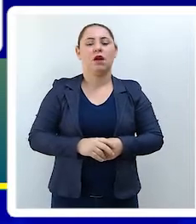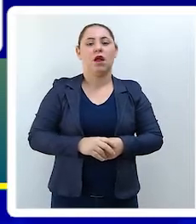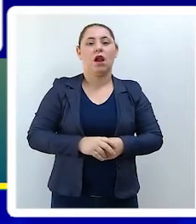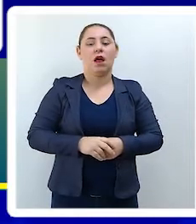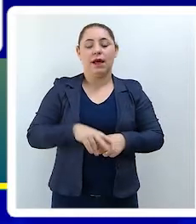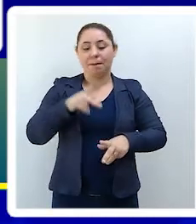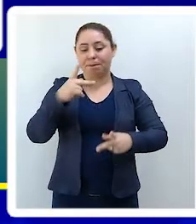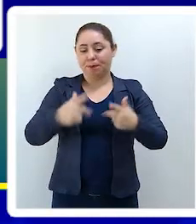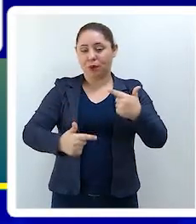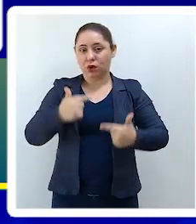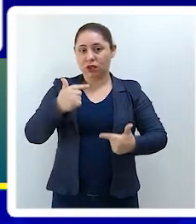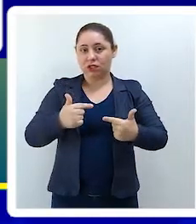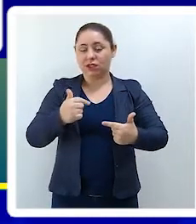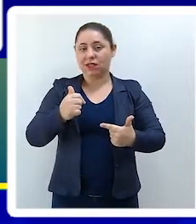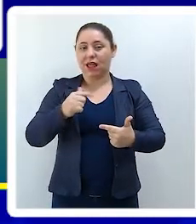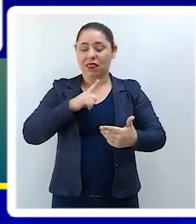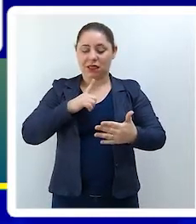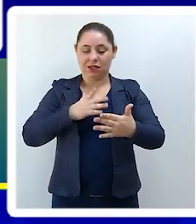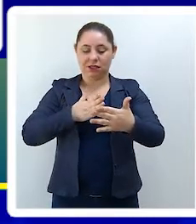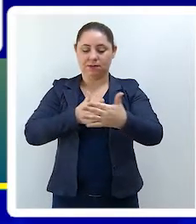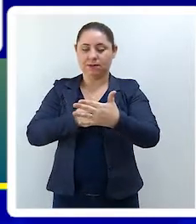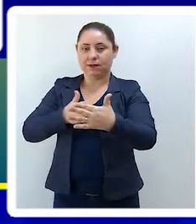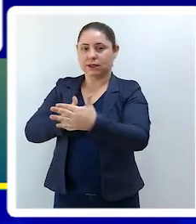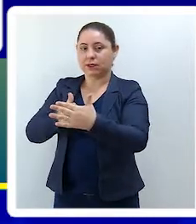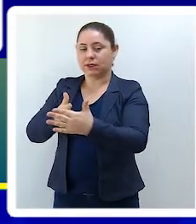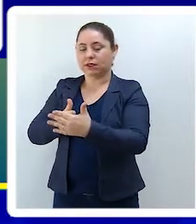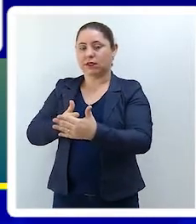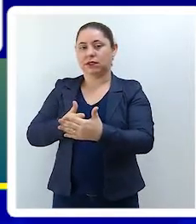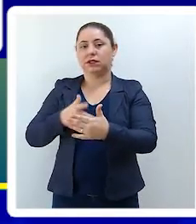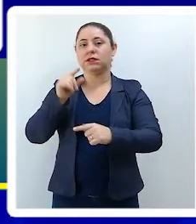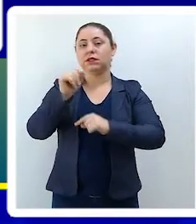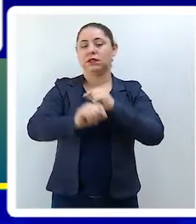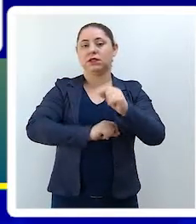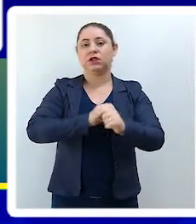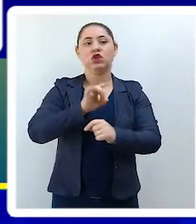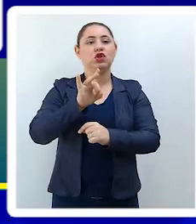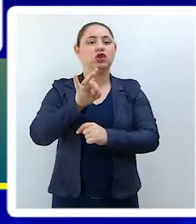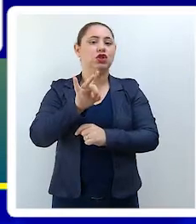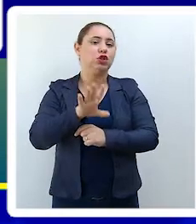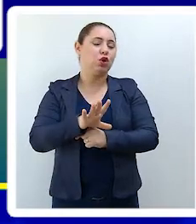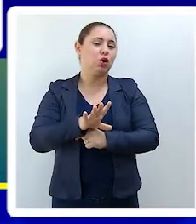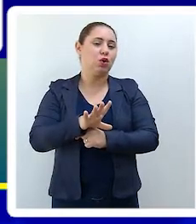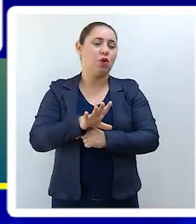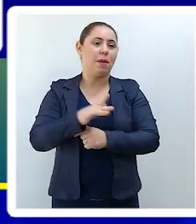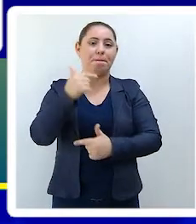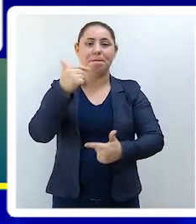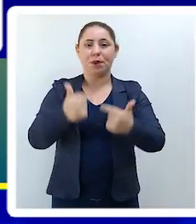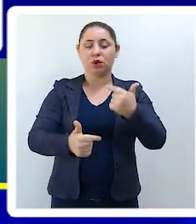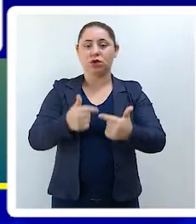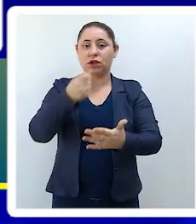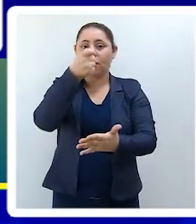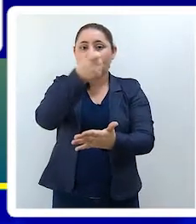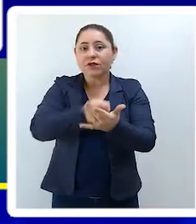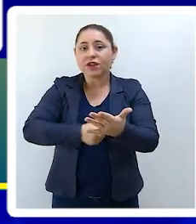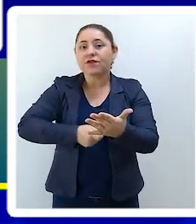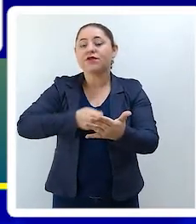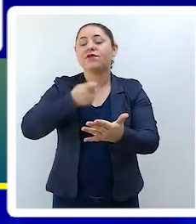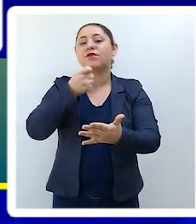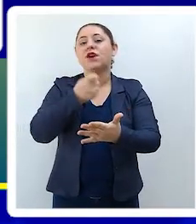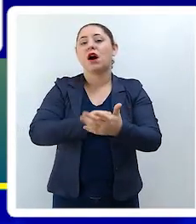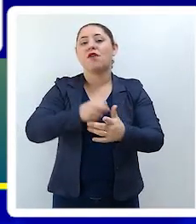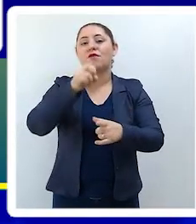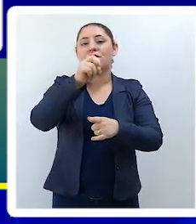campo político, nós temos ainda uma barreira muito grande, e que apenas essa política afirmativa